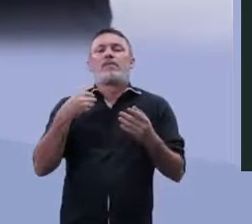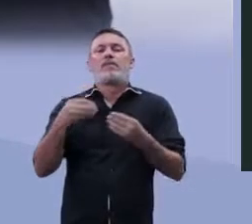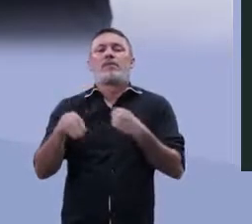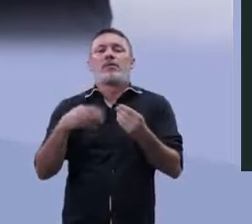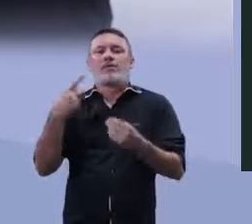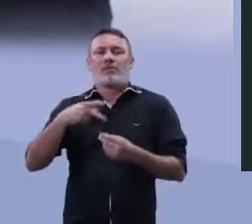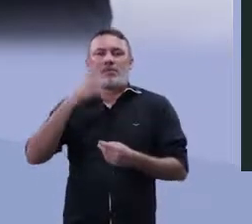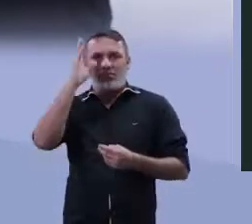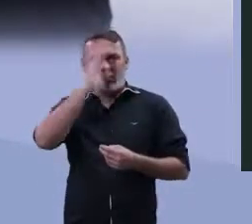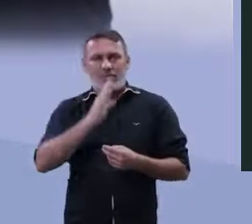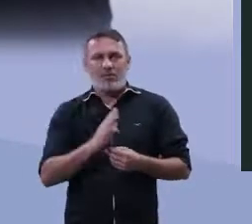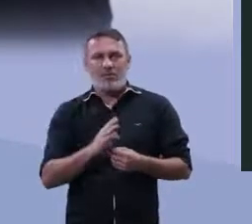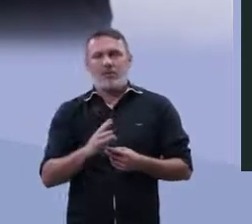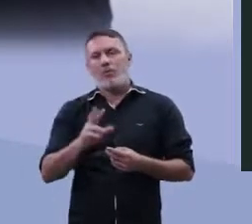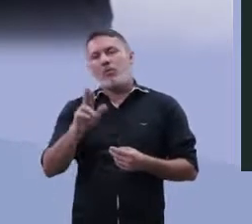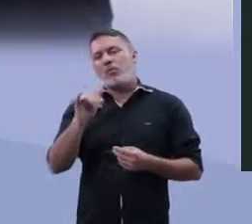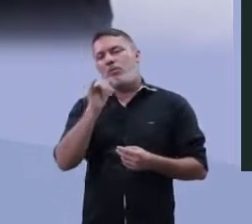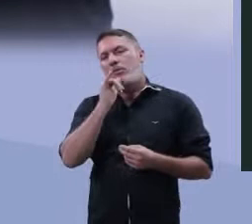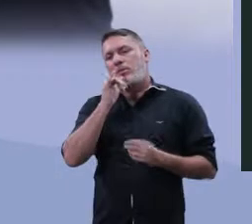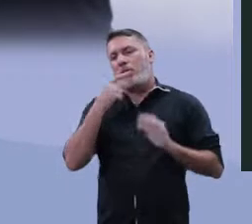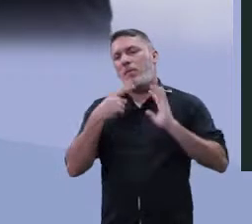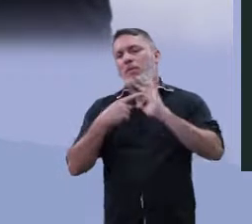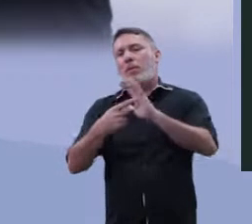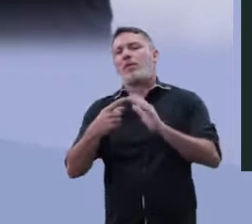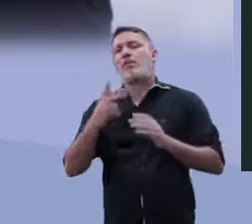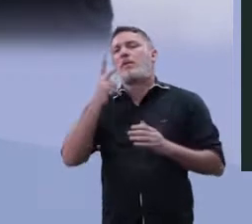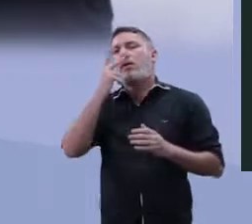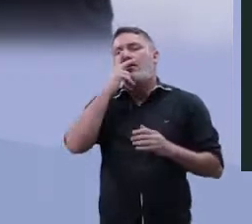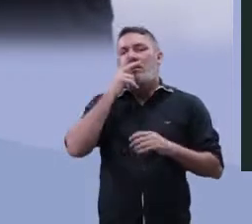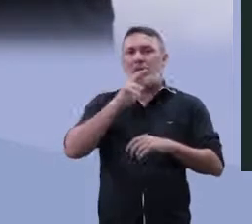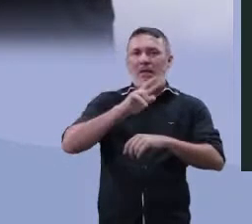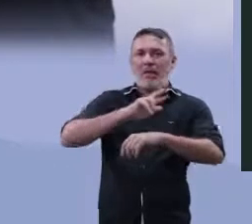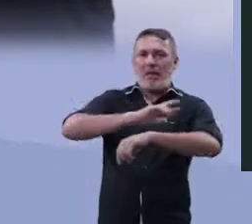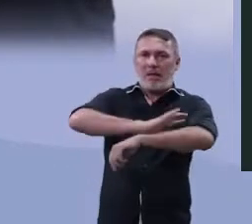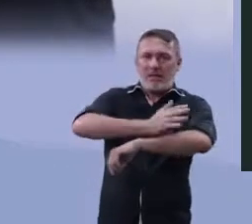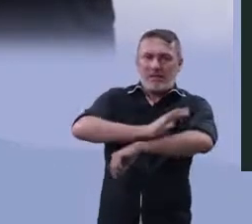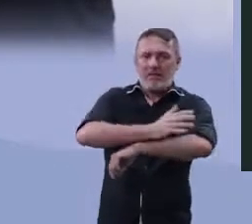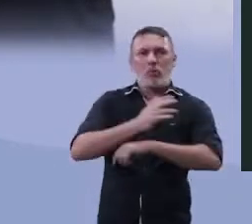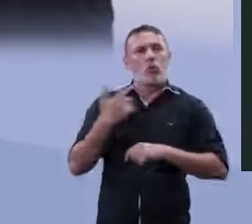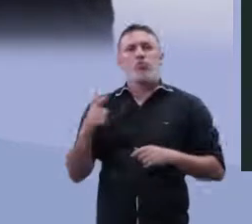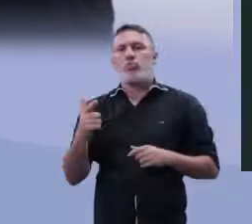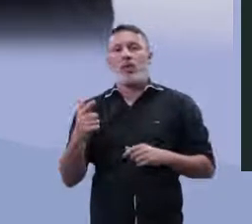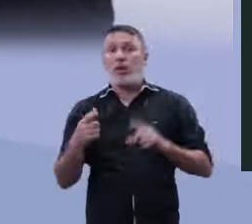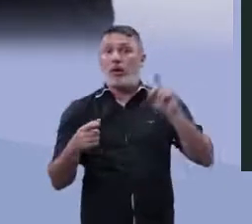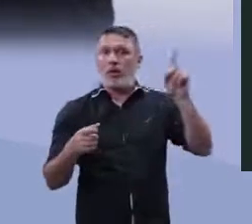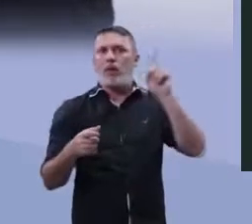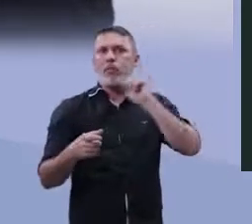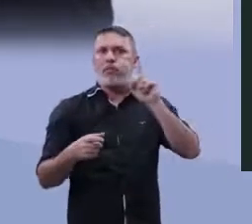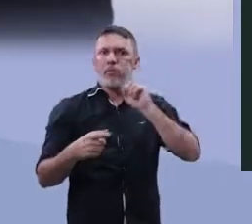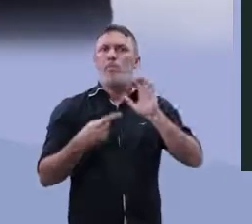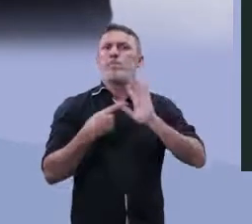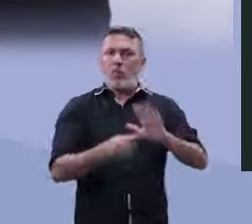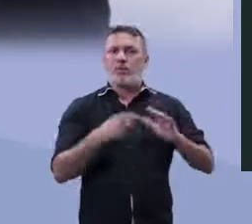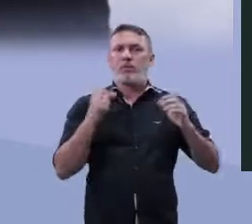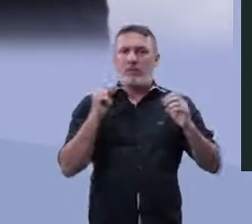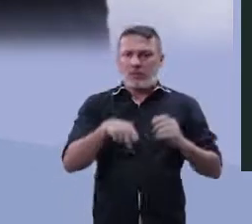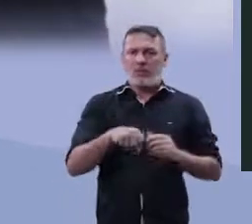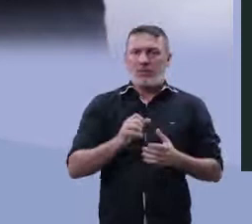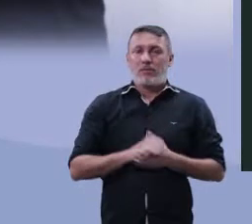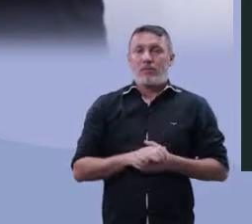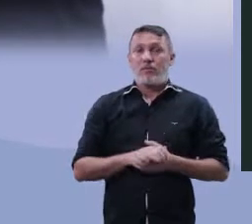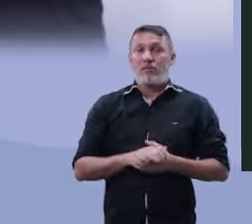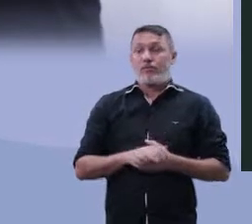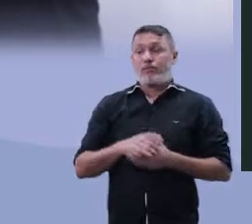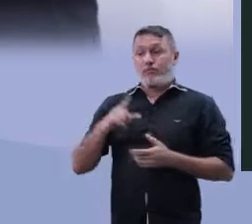sociedade brasileira que evita, por exemplo, a institucionalização do racismo, como nós verificamos nos Estados Unidos. E o Freire,